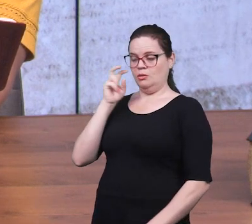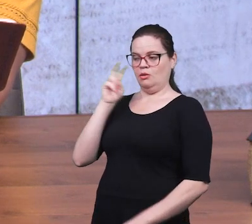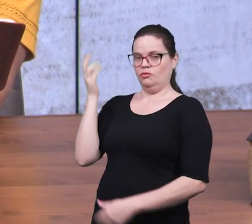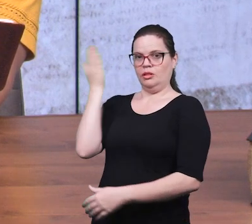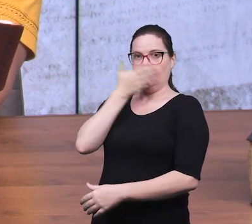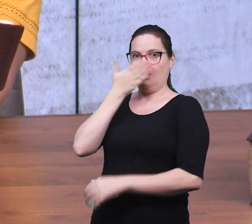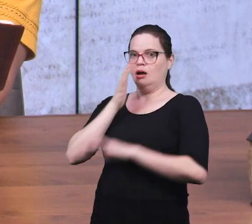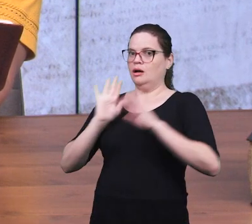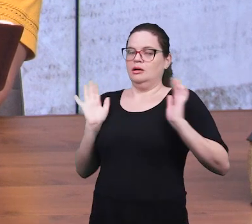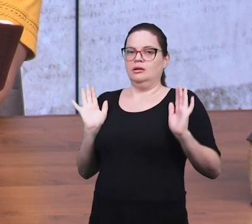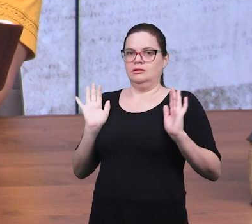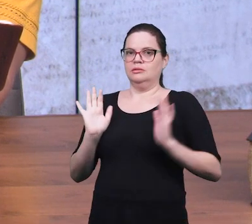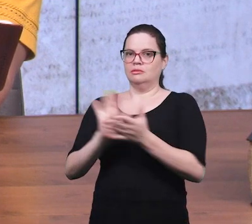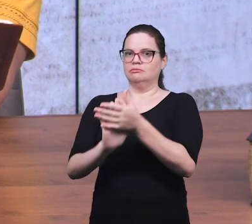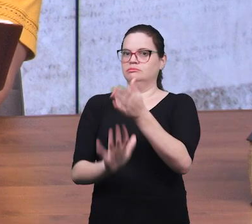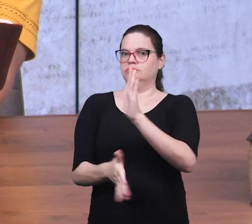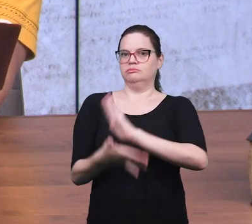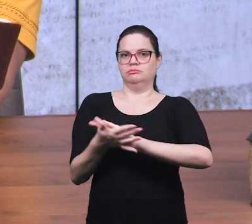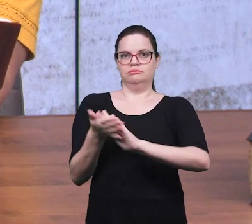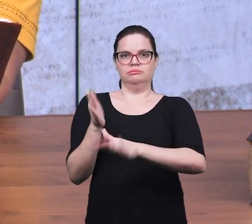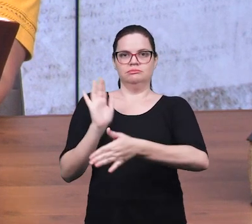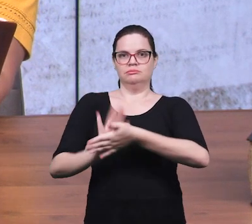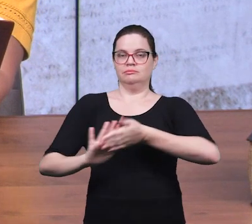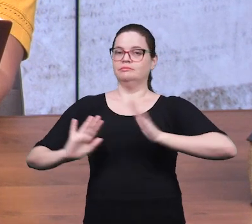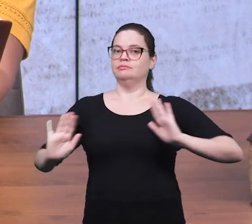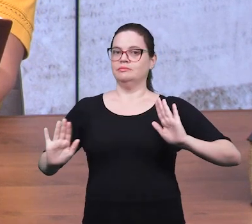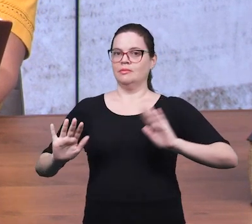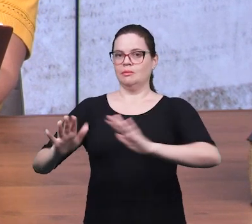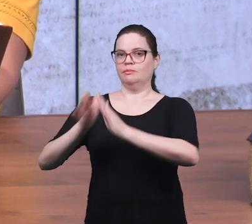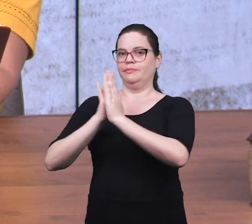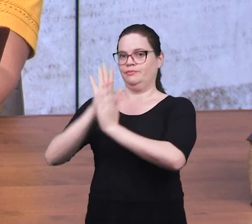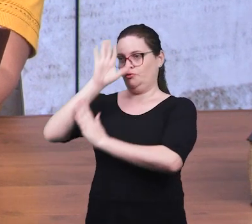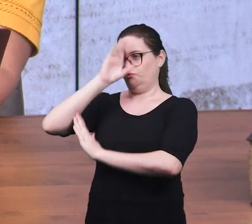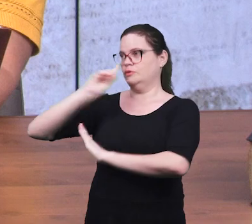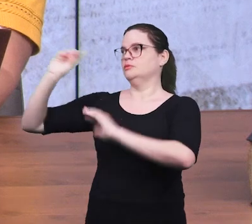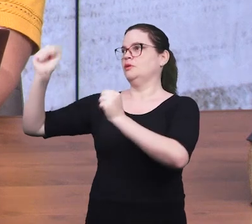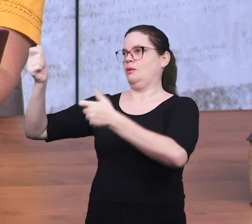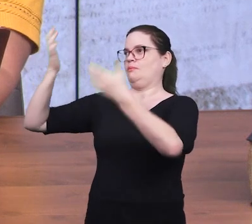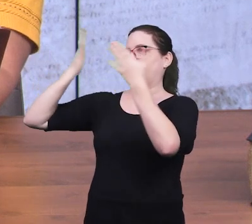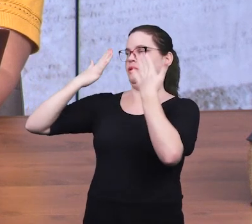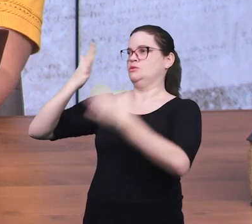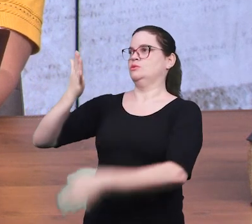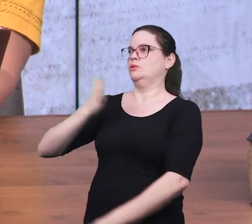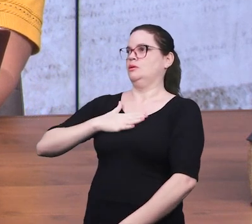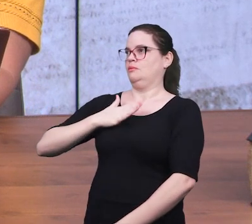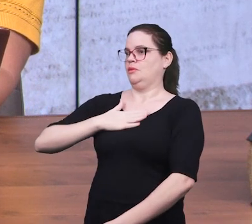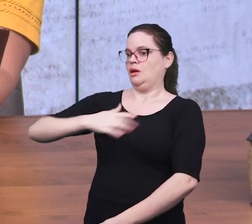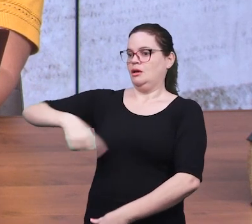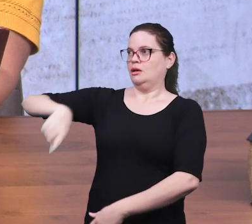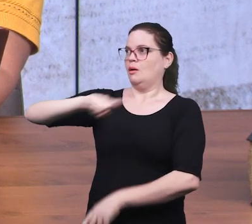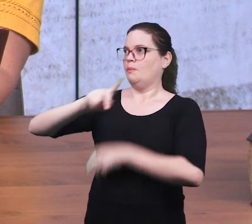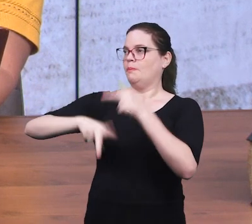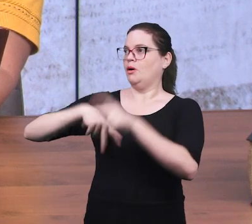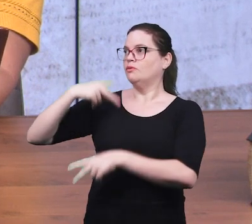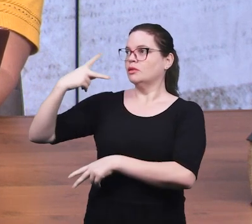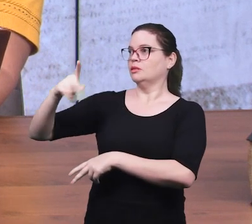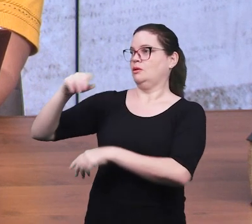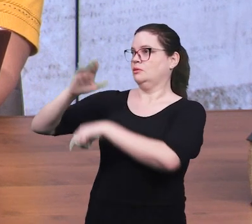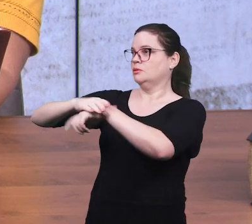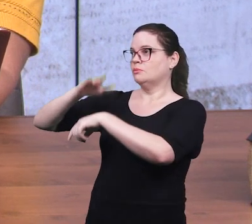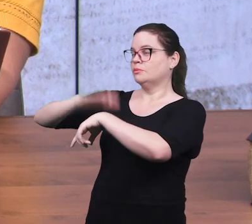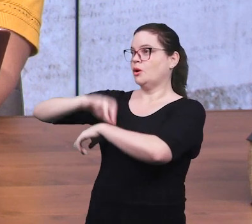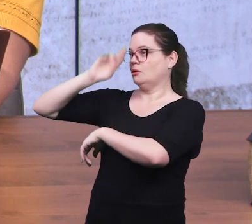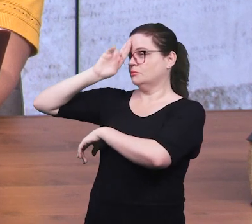viram. Sê propício ao teu povo Israel, que tu, ó Senhor, resgataste, e